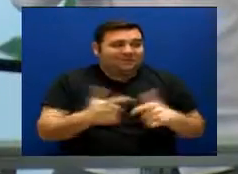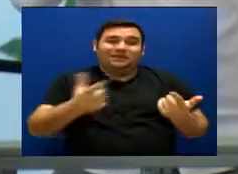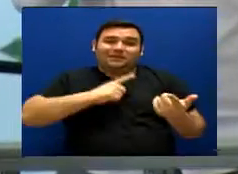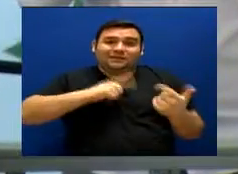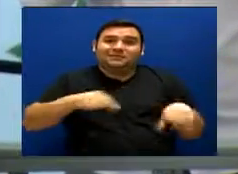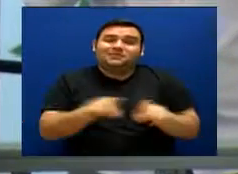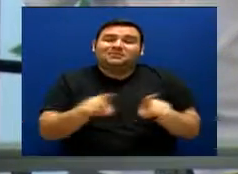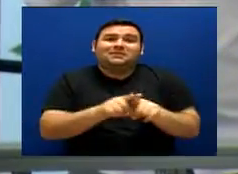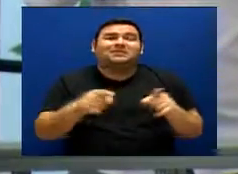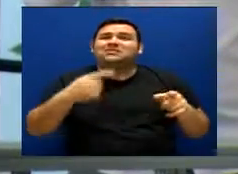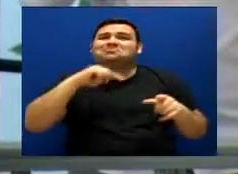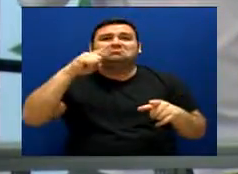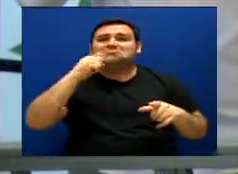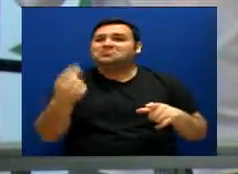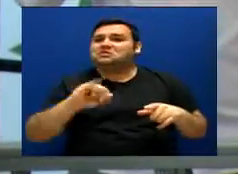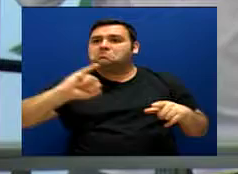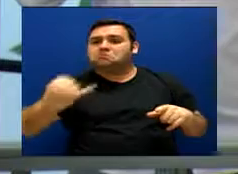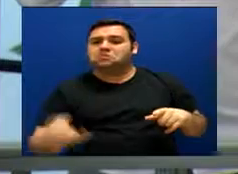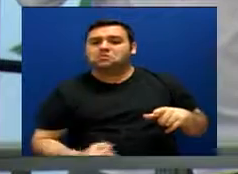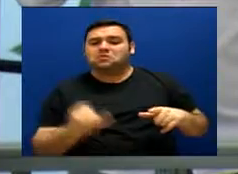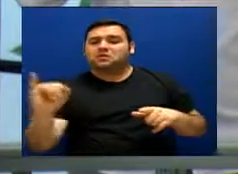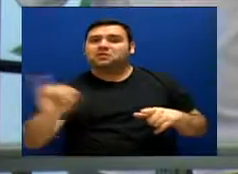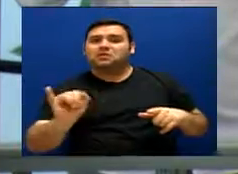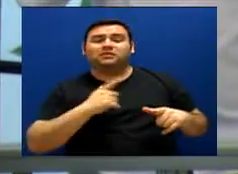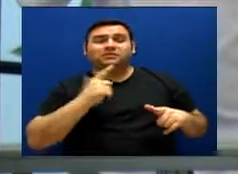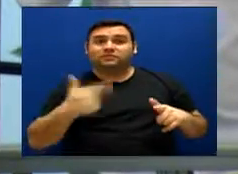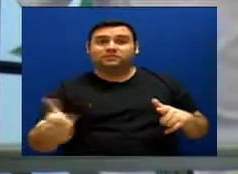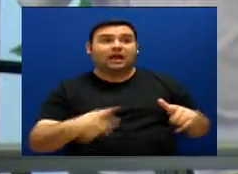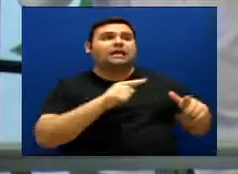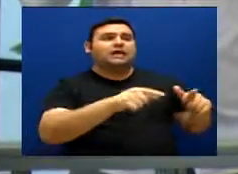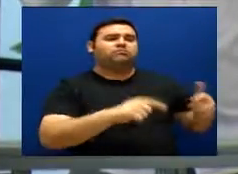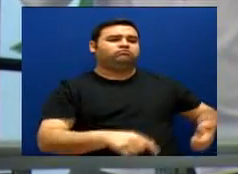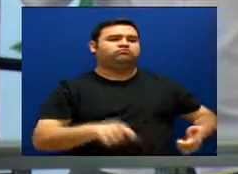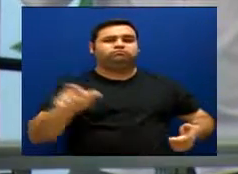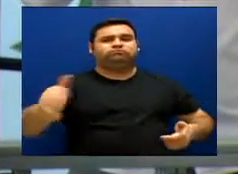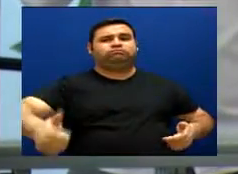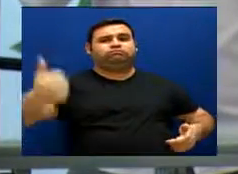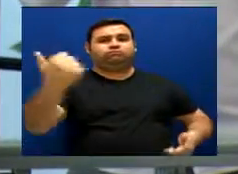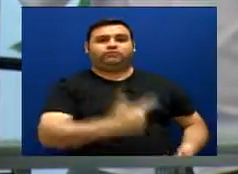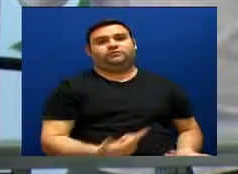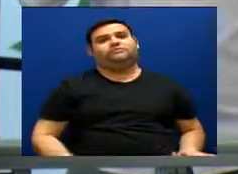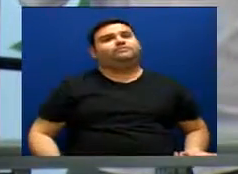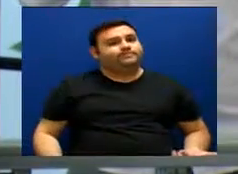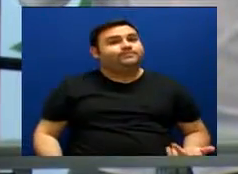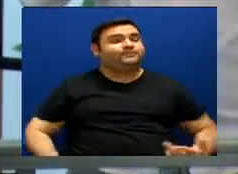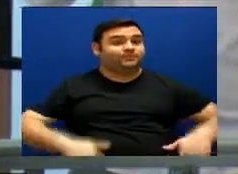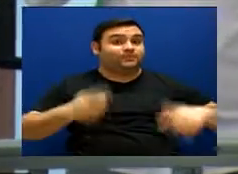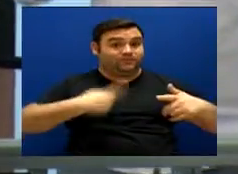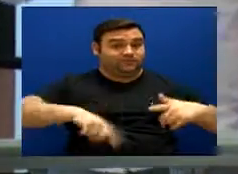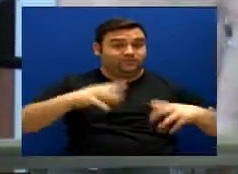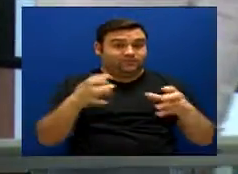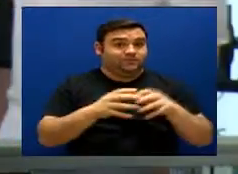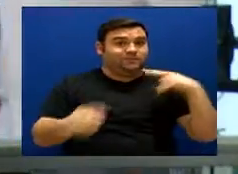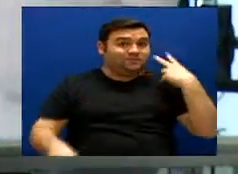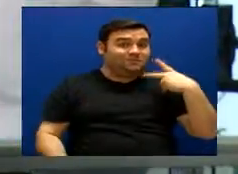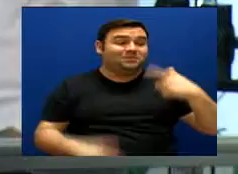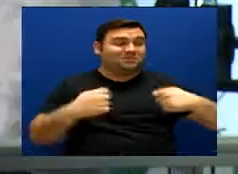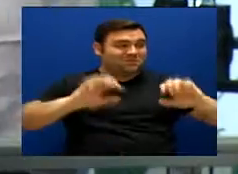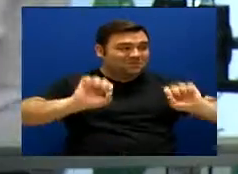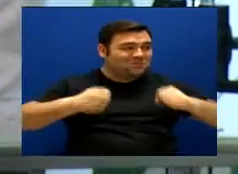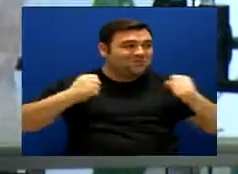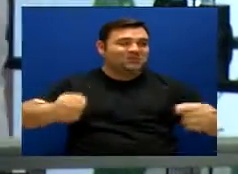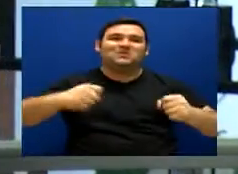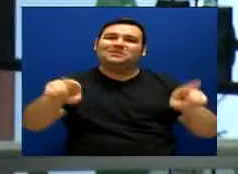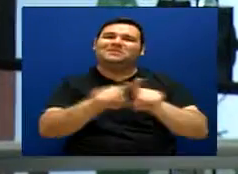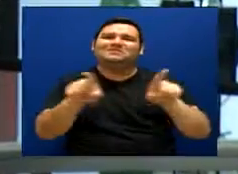município, que não pega nem a arrecadação do time e o campeonato é bem melhor do que o nosso aqui. Então a gente, como vereador, tem que lutar para fazer